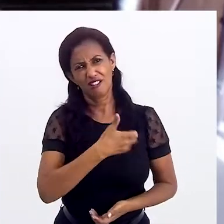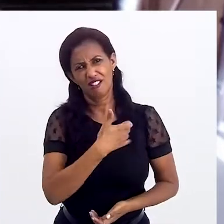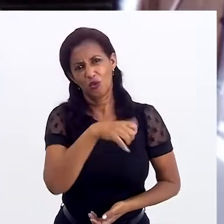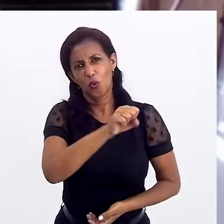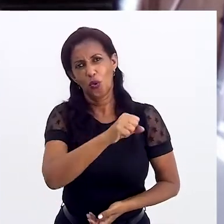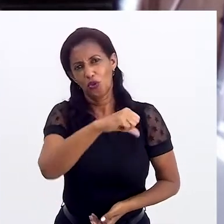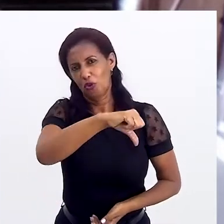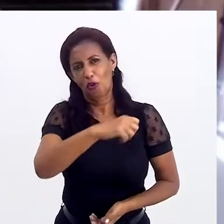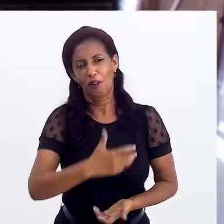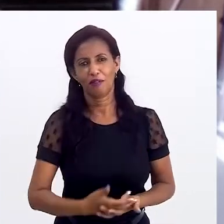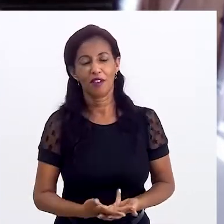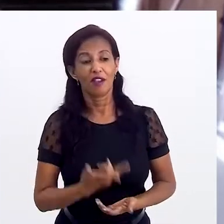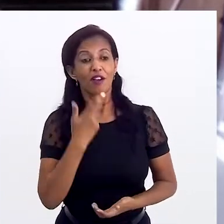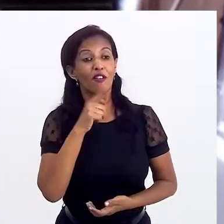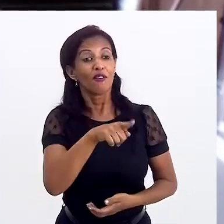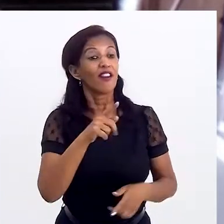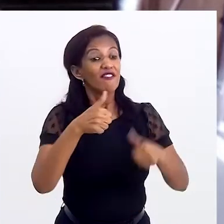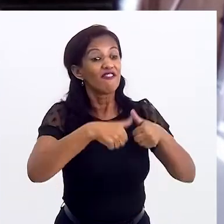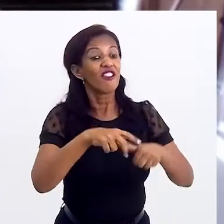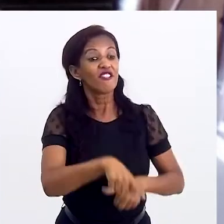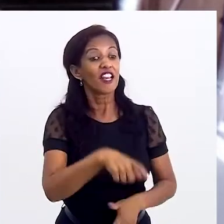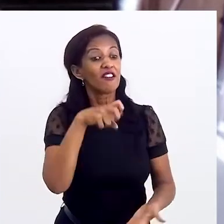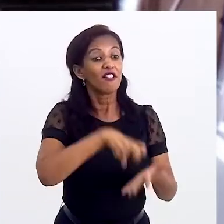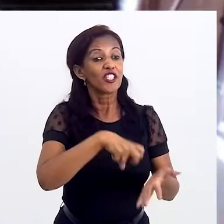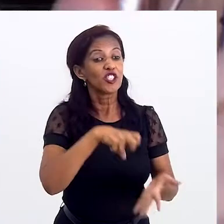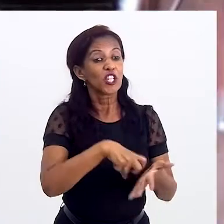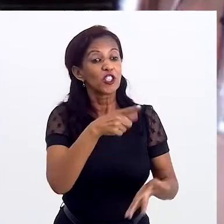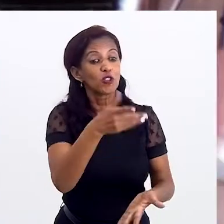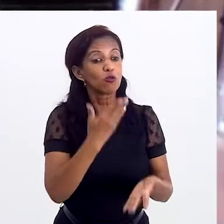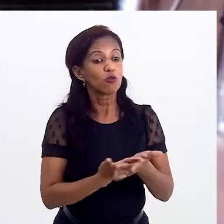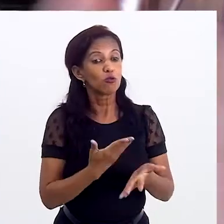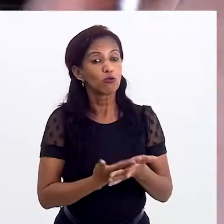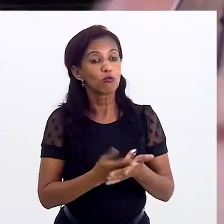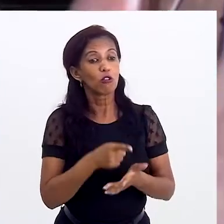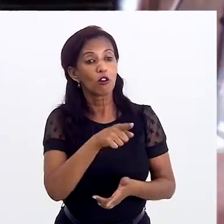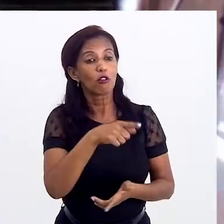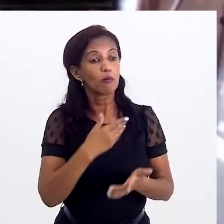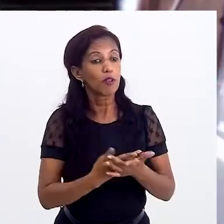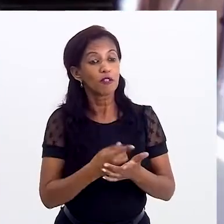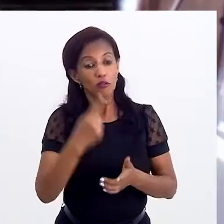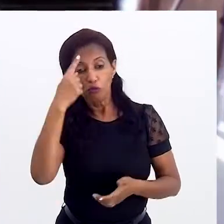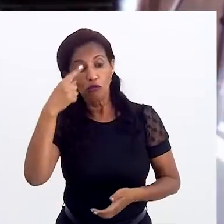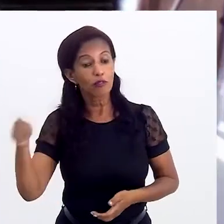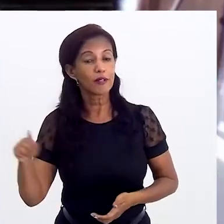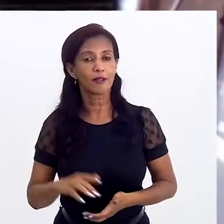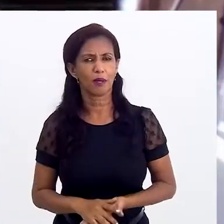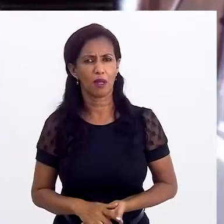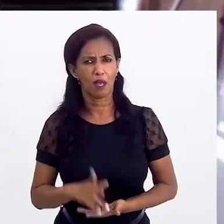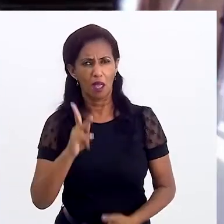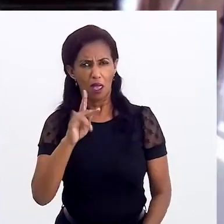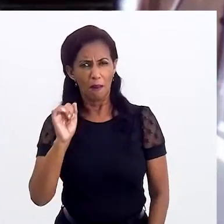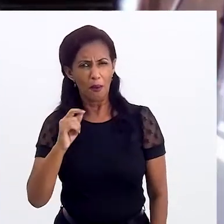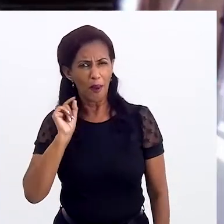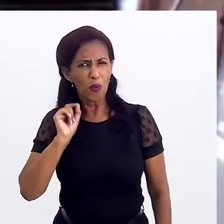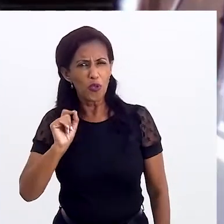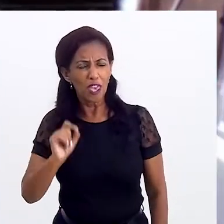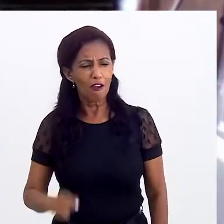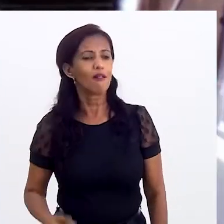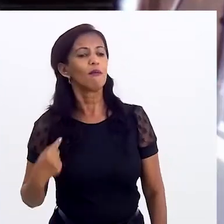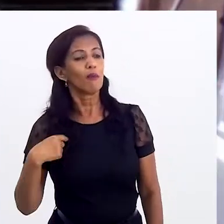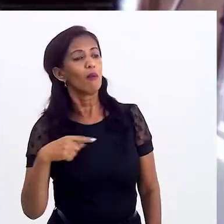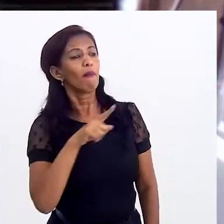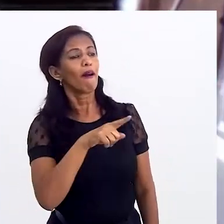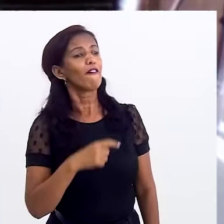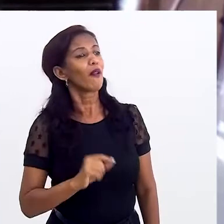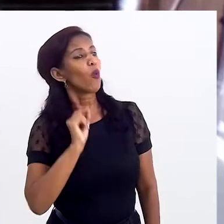era criança, devia ter 8 anos, 9 anos, me prendeu na aula e me deixou de castigo estudando, porque eu não tinha estudado durante a semana. Aí meu pai foi